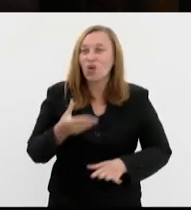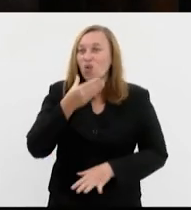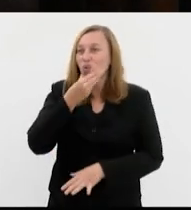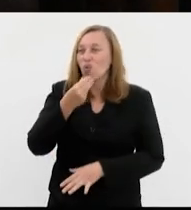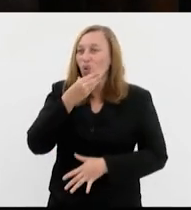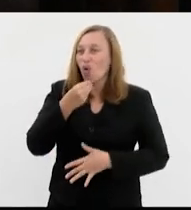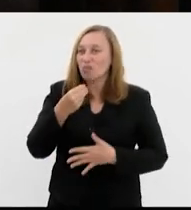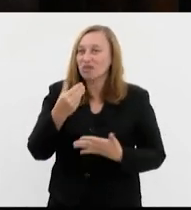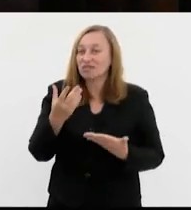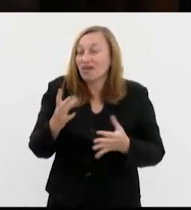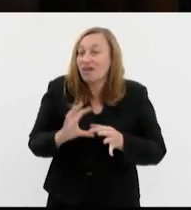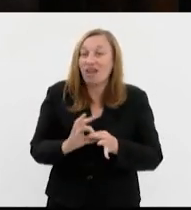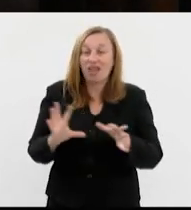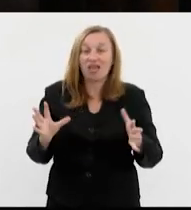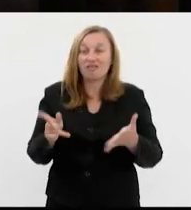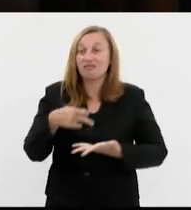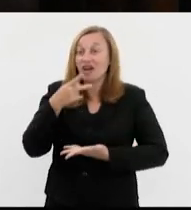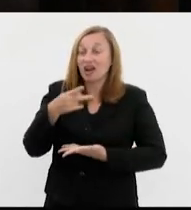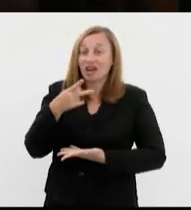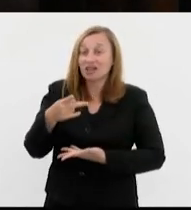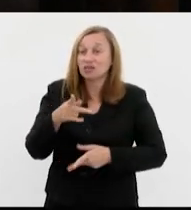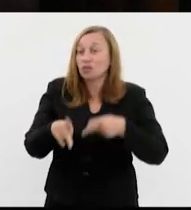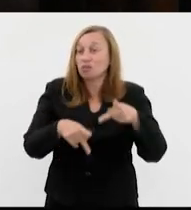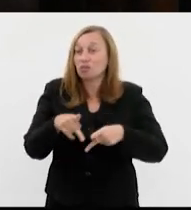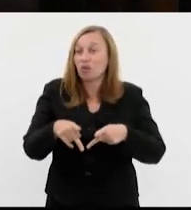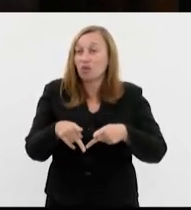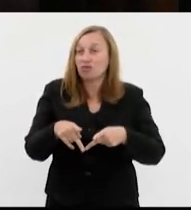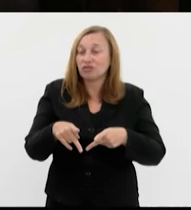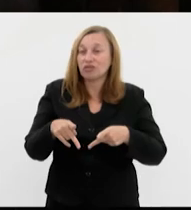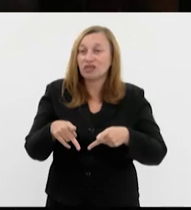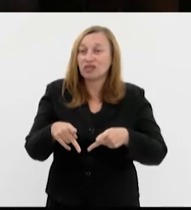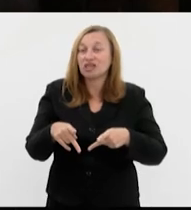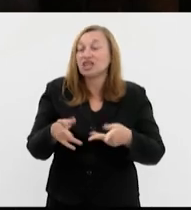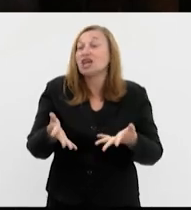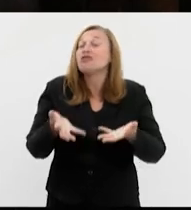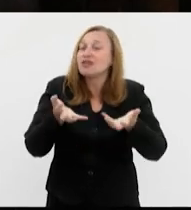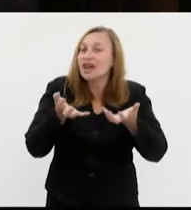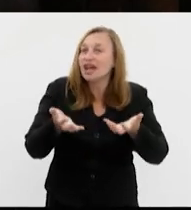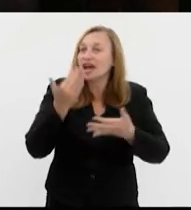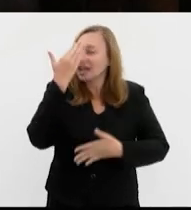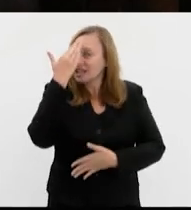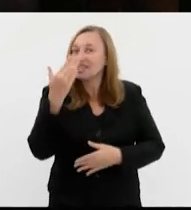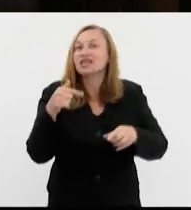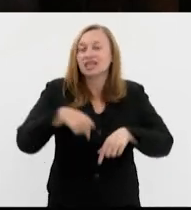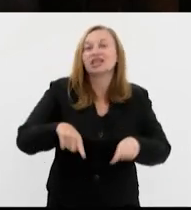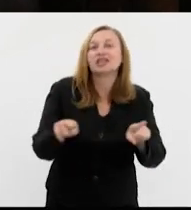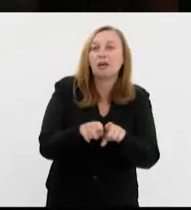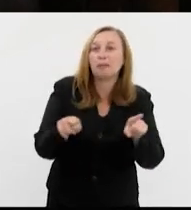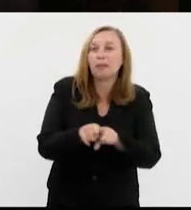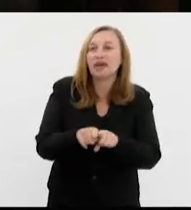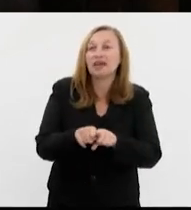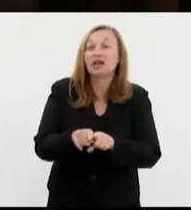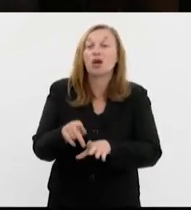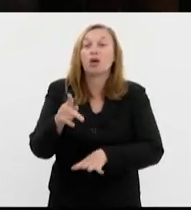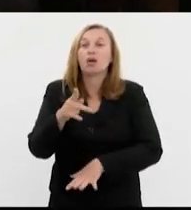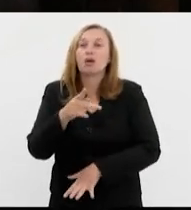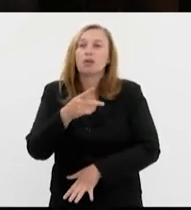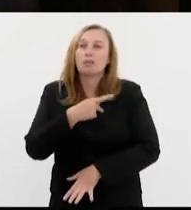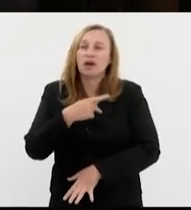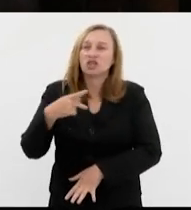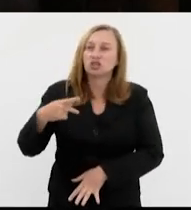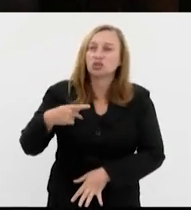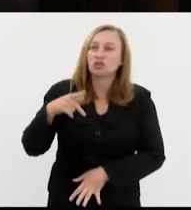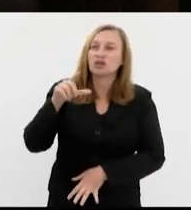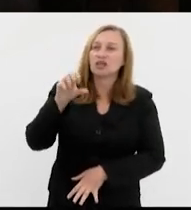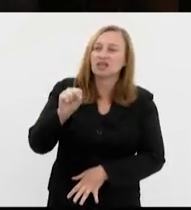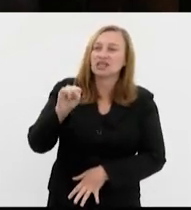peito aberto, né, que levantou aquela galera toda. Quero agradecer aqui também ao pastor Silas Malafaia,